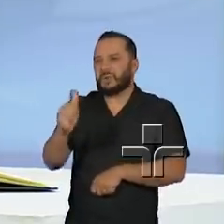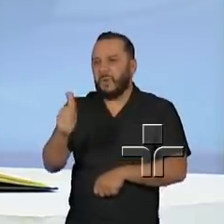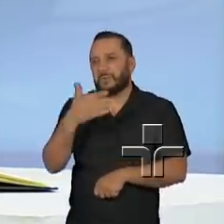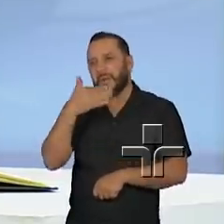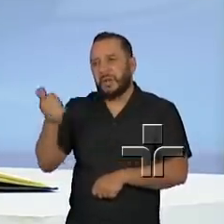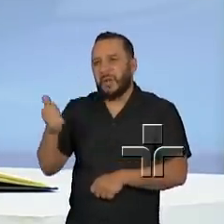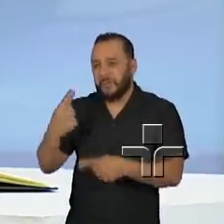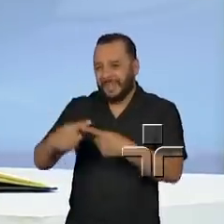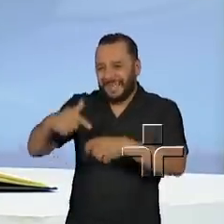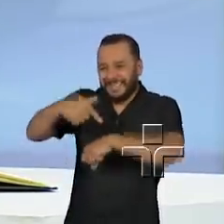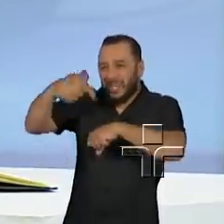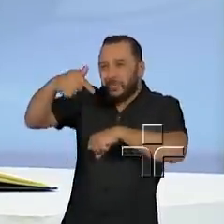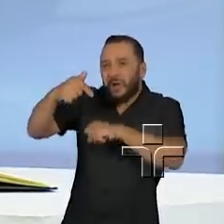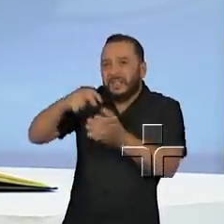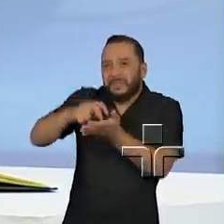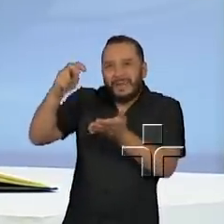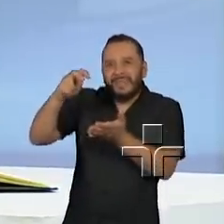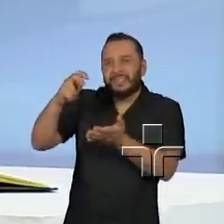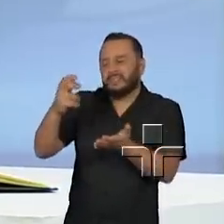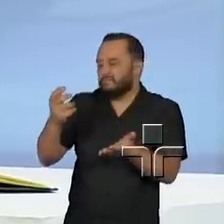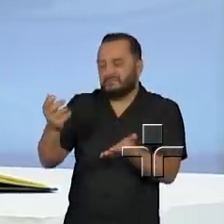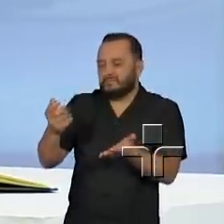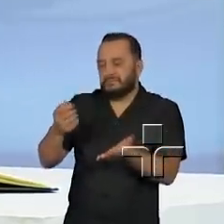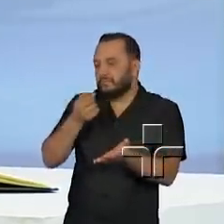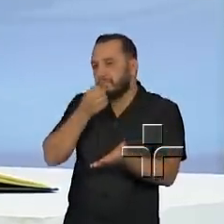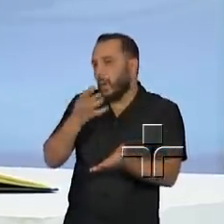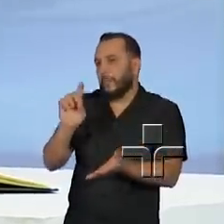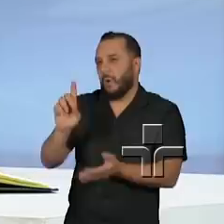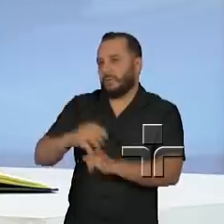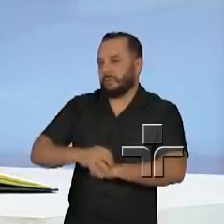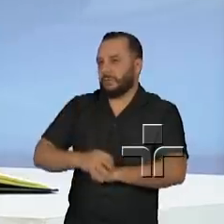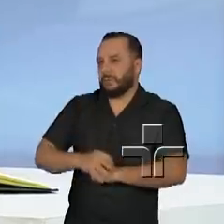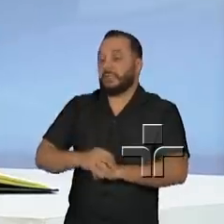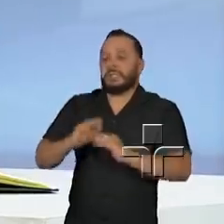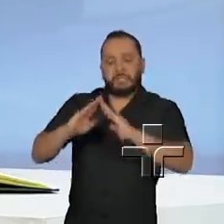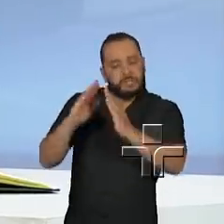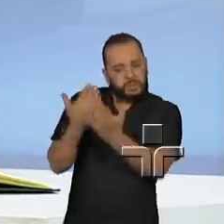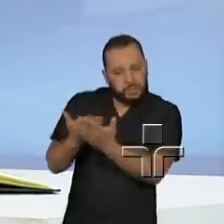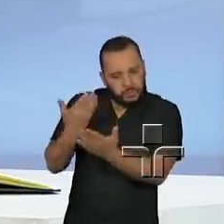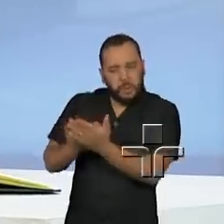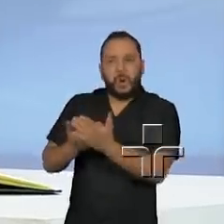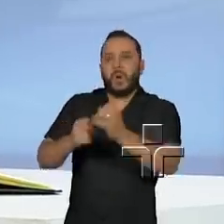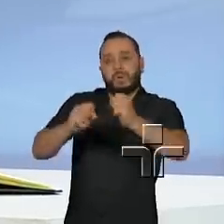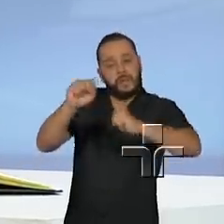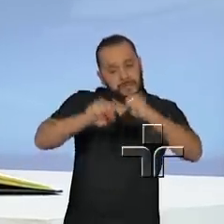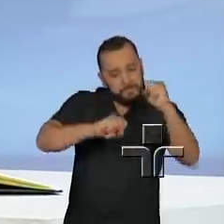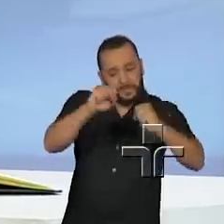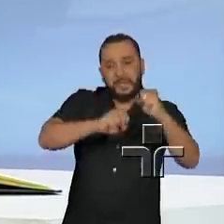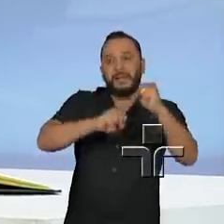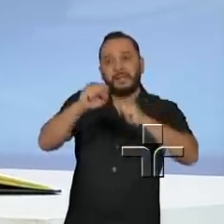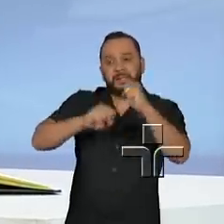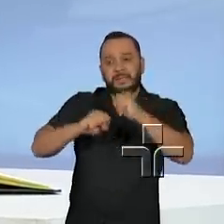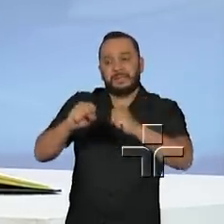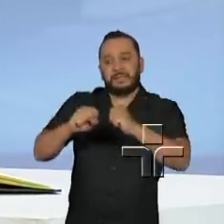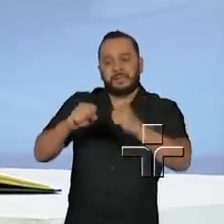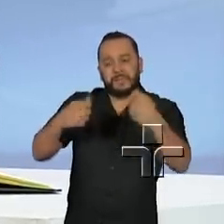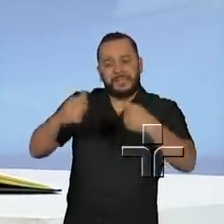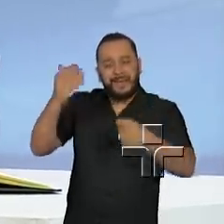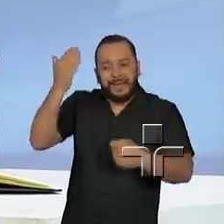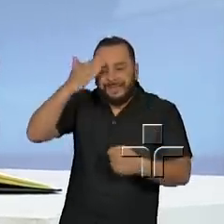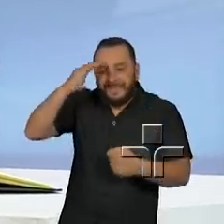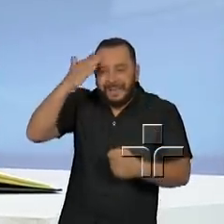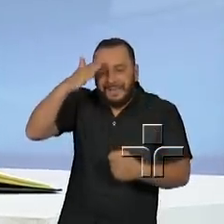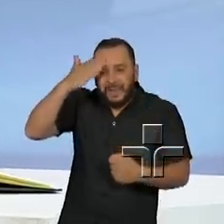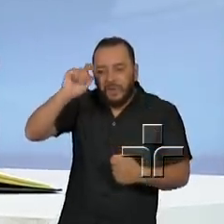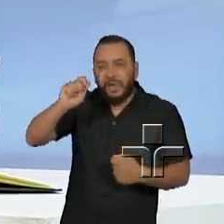seria interessante? As escolas, as empresas, o pessoal olhar e ver que é importante que as pessoas durmam